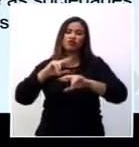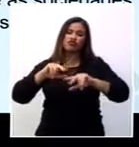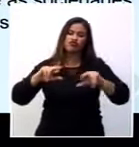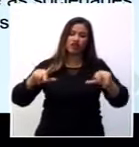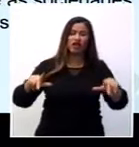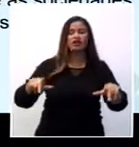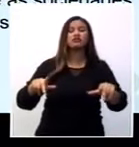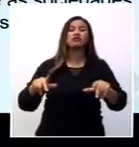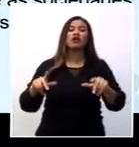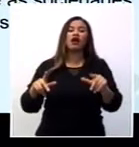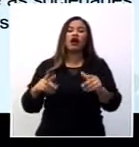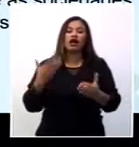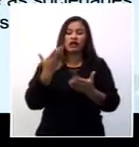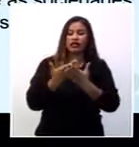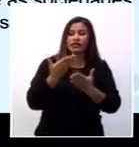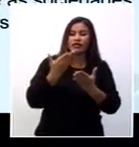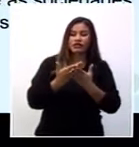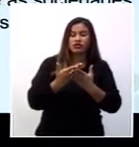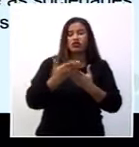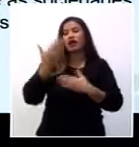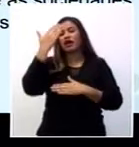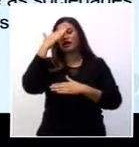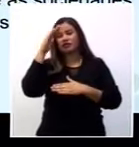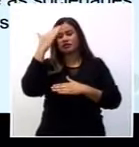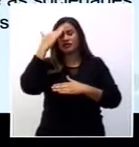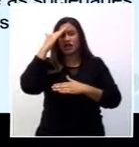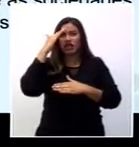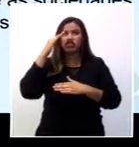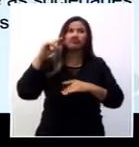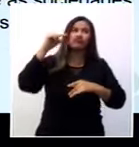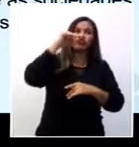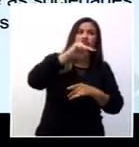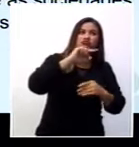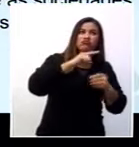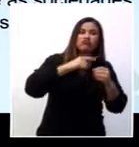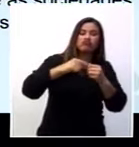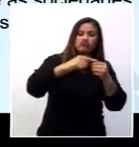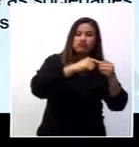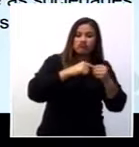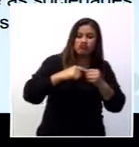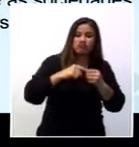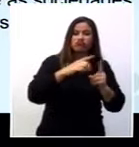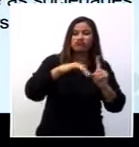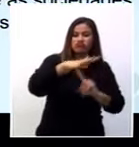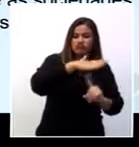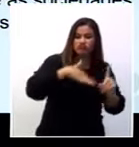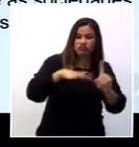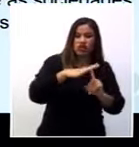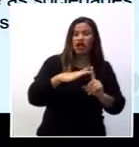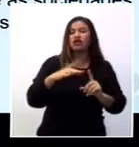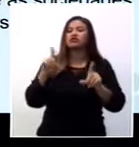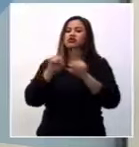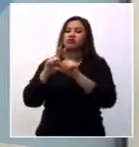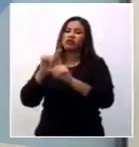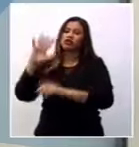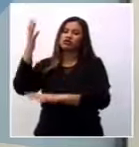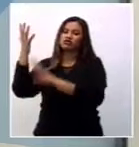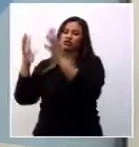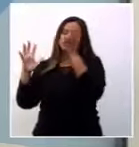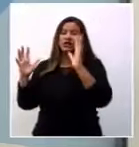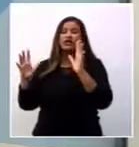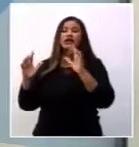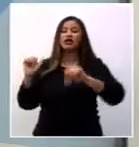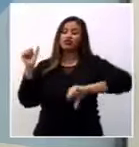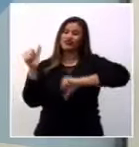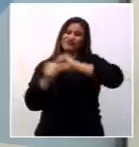fenômenos que nós podemos entender as relações entre as sociedades e a natureza e as transformações das paisagens.